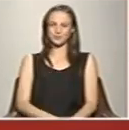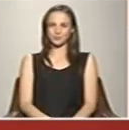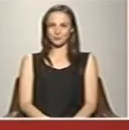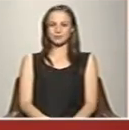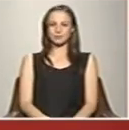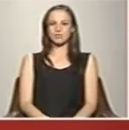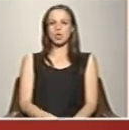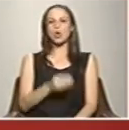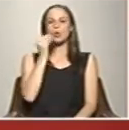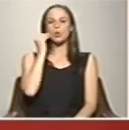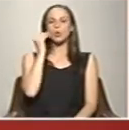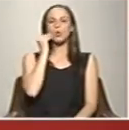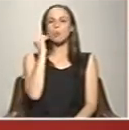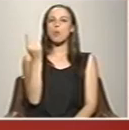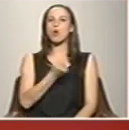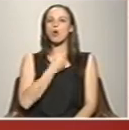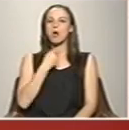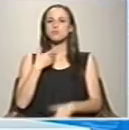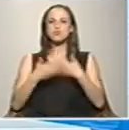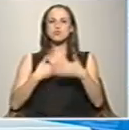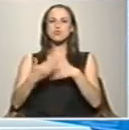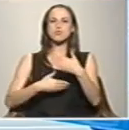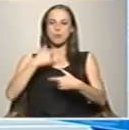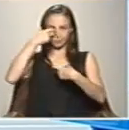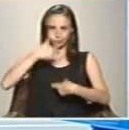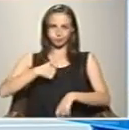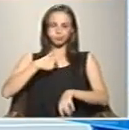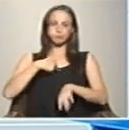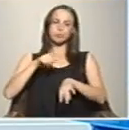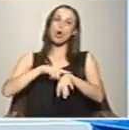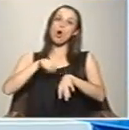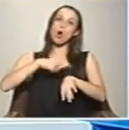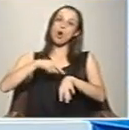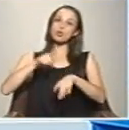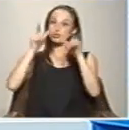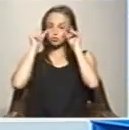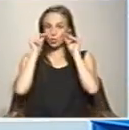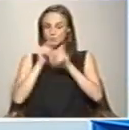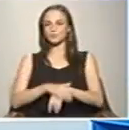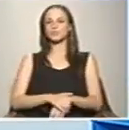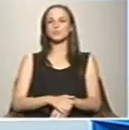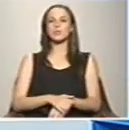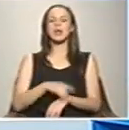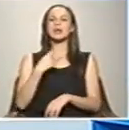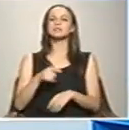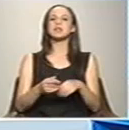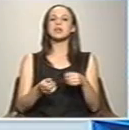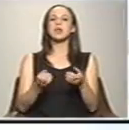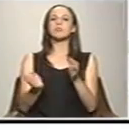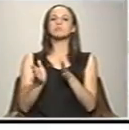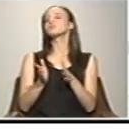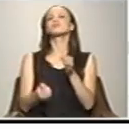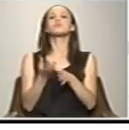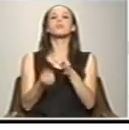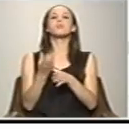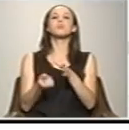perceber como é que nós funcionamos ao longo das horas em relação ao sono. Há uma produção de uma substância que depois